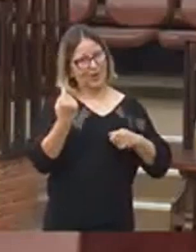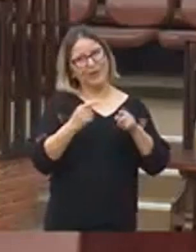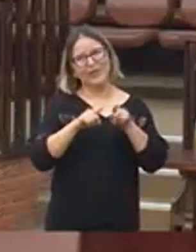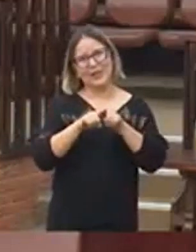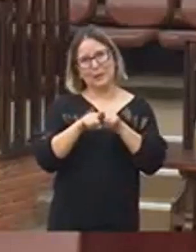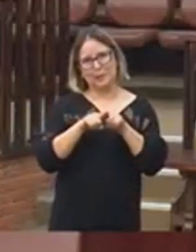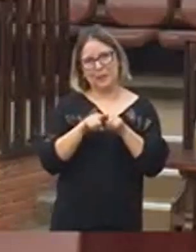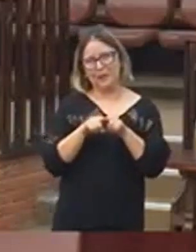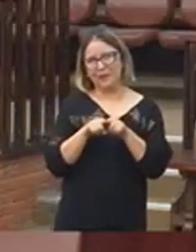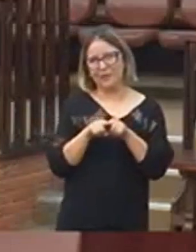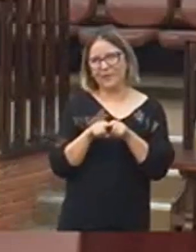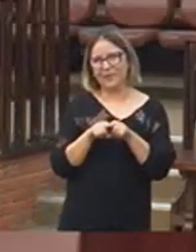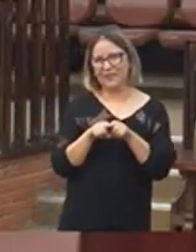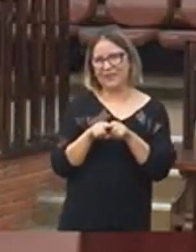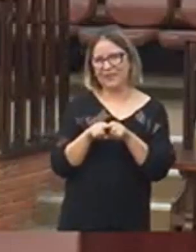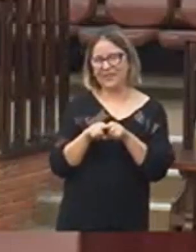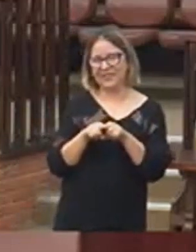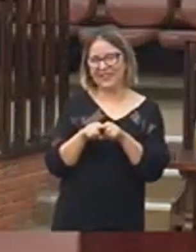irmão